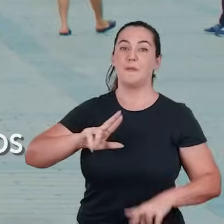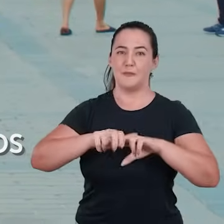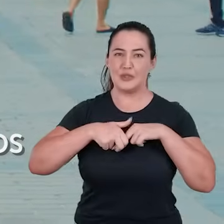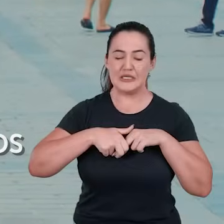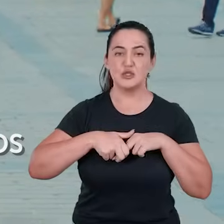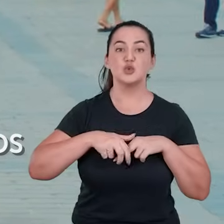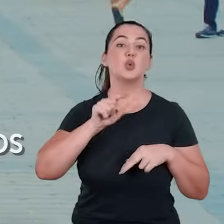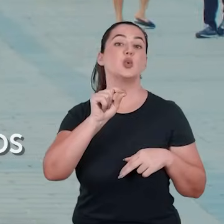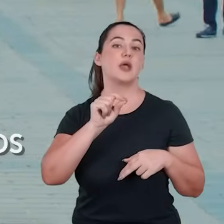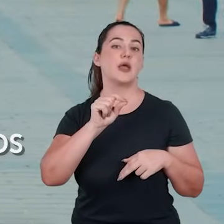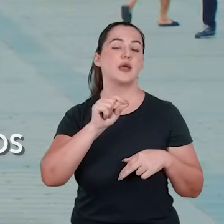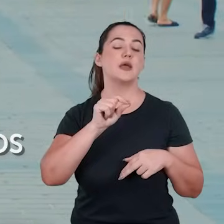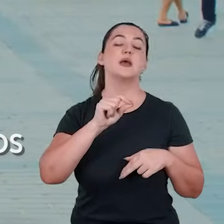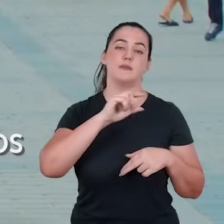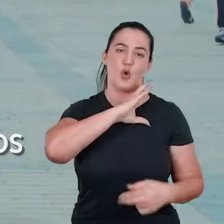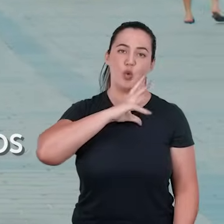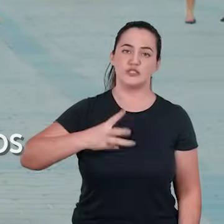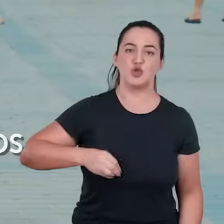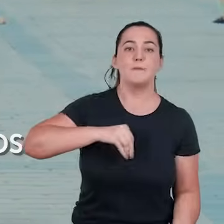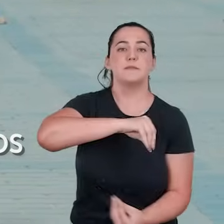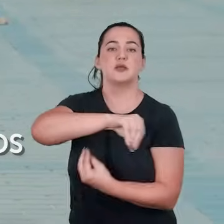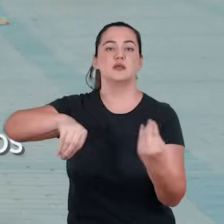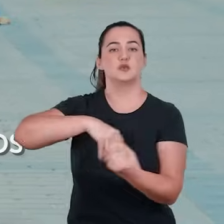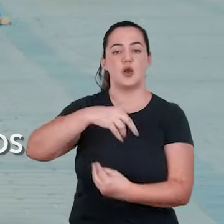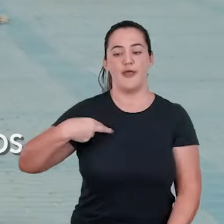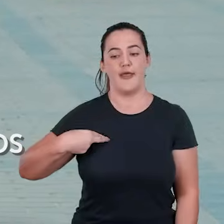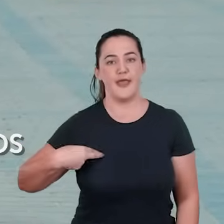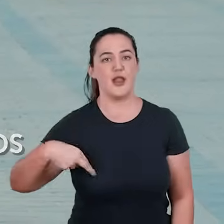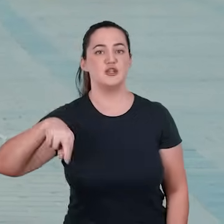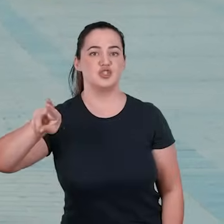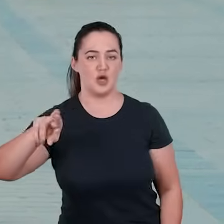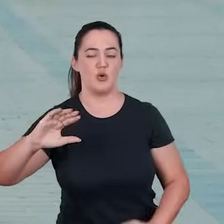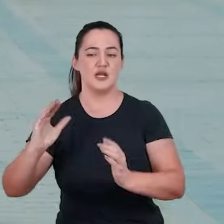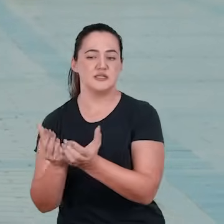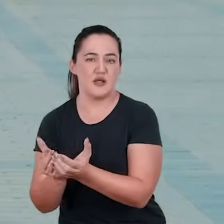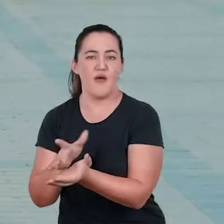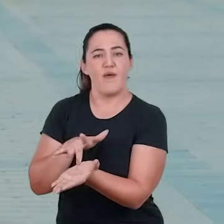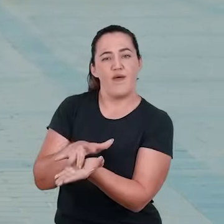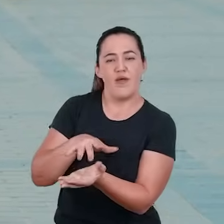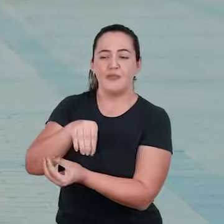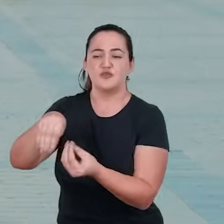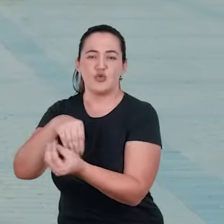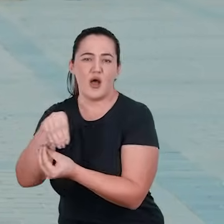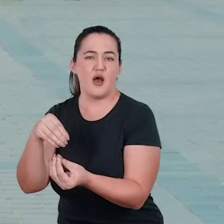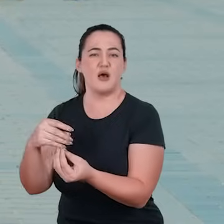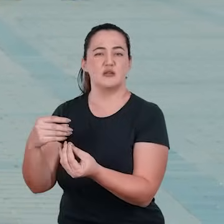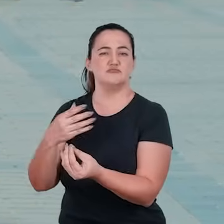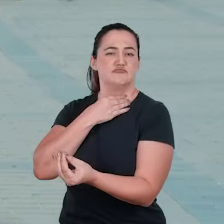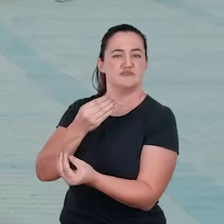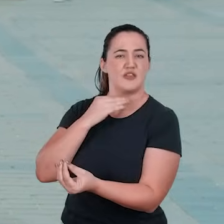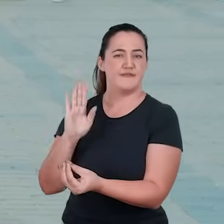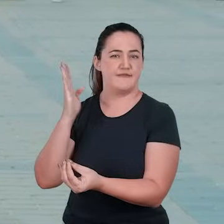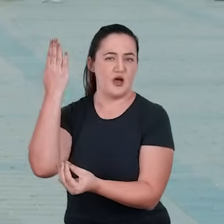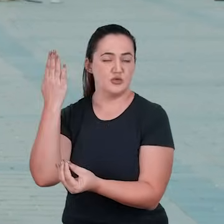transição entre paganismo e cristianismo, que na verdade foi mais uma simbiose entre as duas religiões, acabou se mantendo